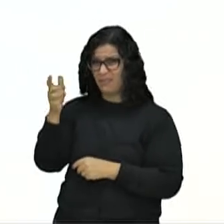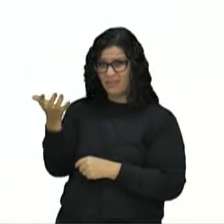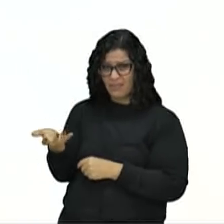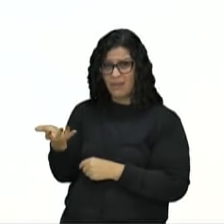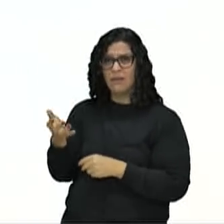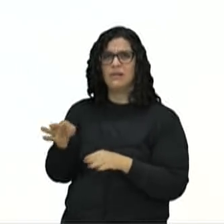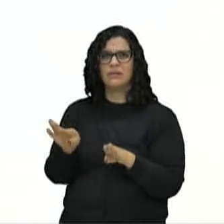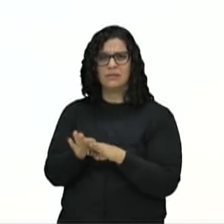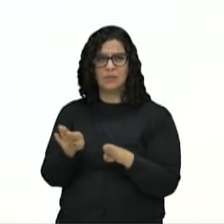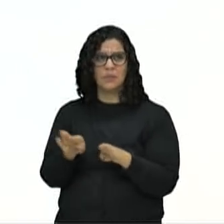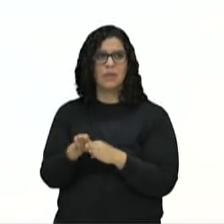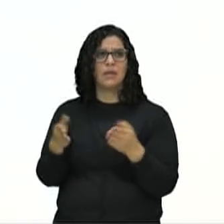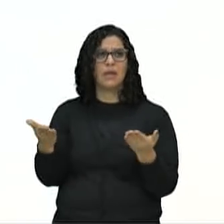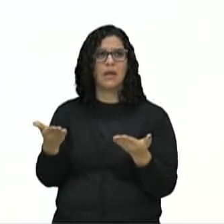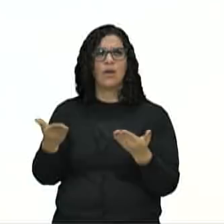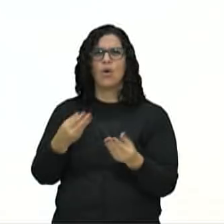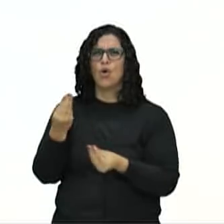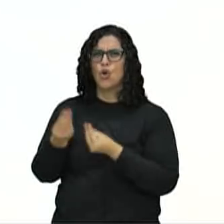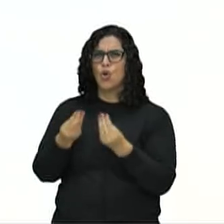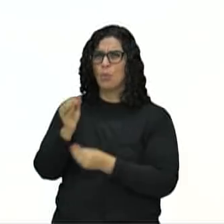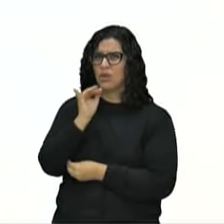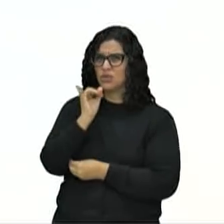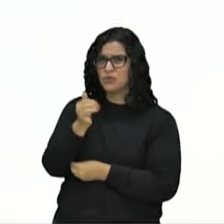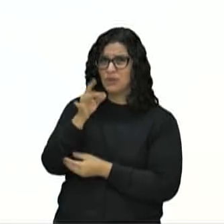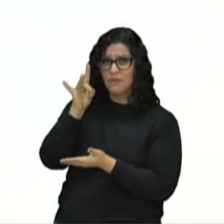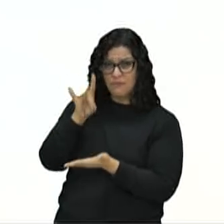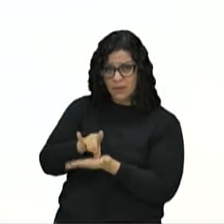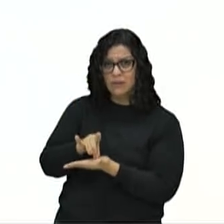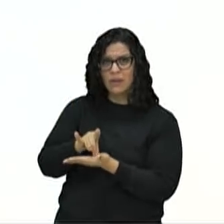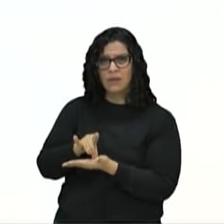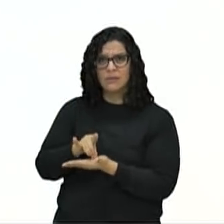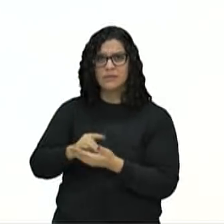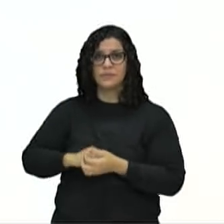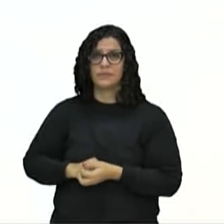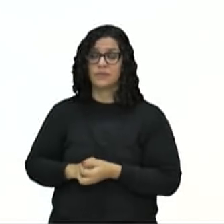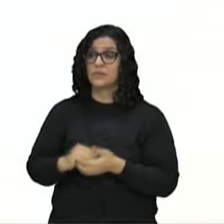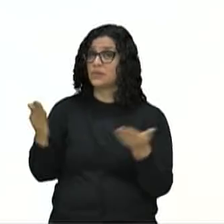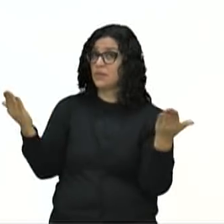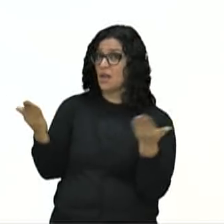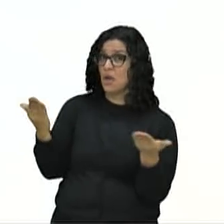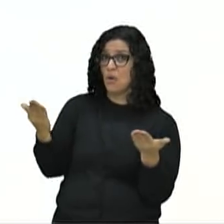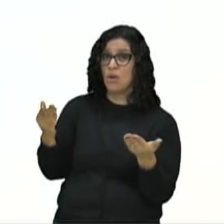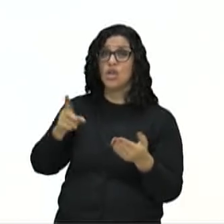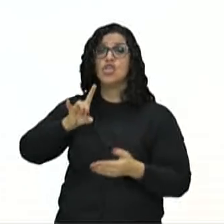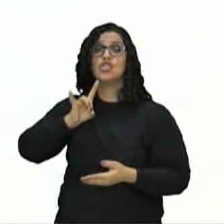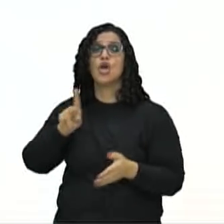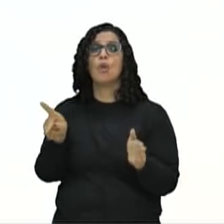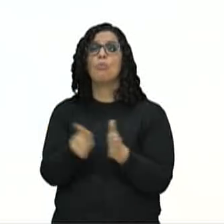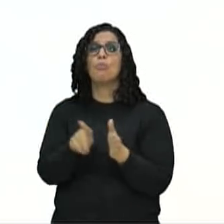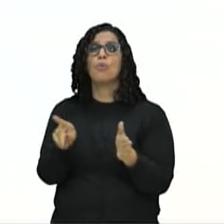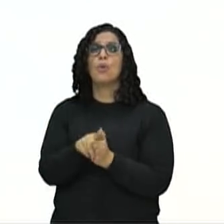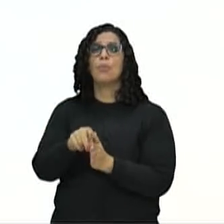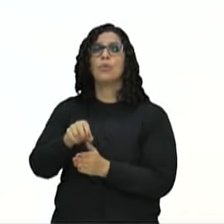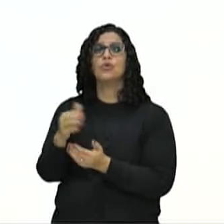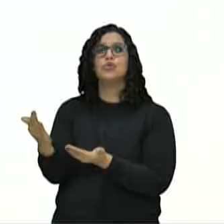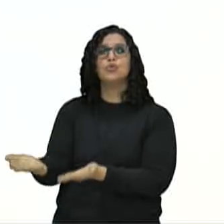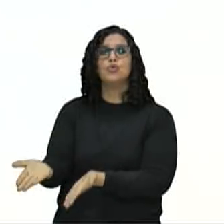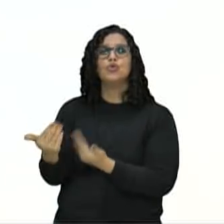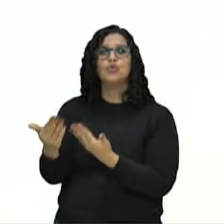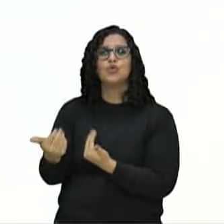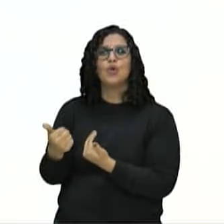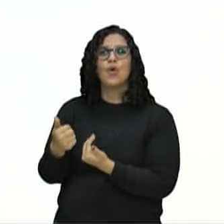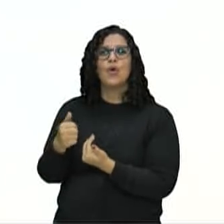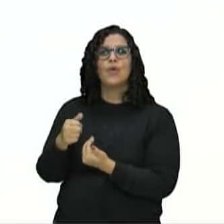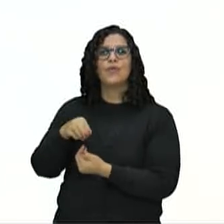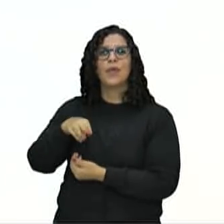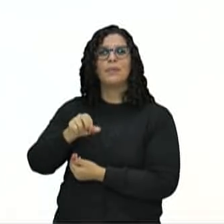que lhe diga a verdade? Por ora não passa de um novíssimo. Veja